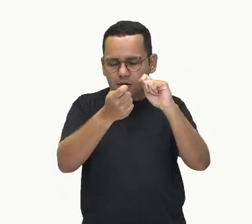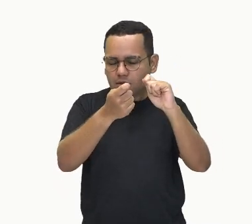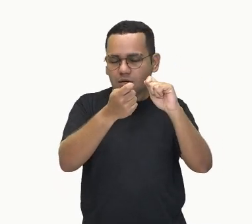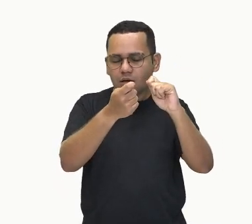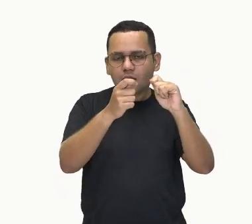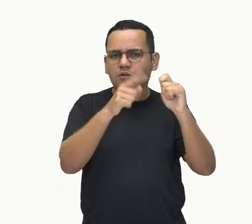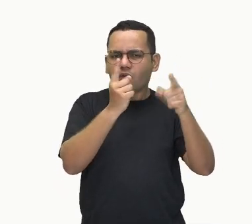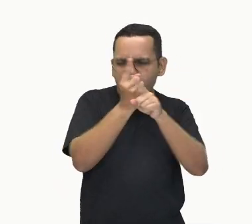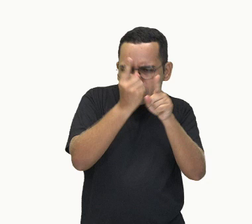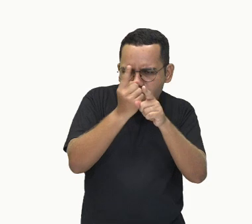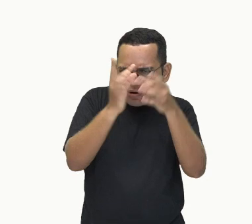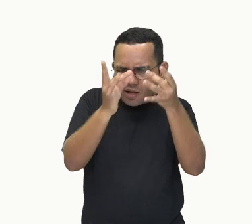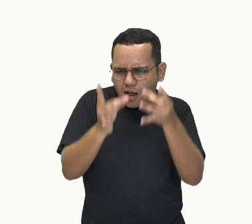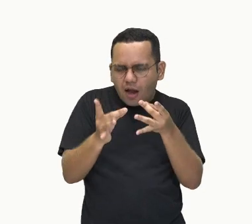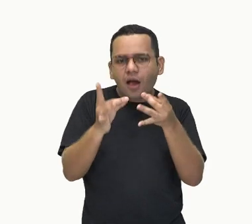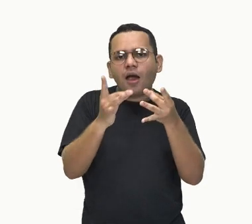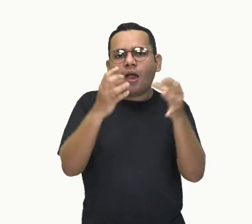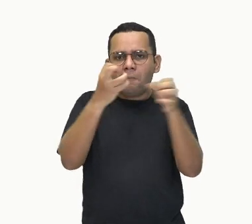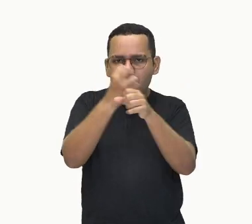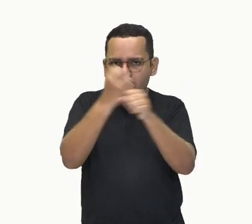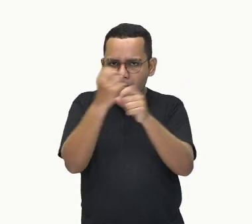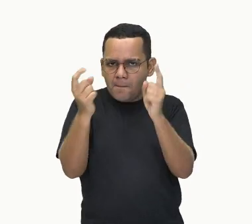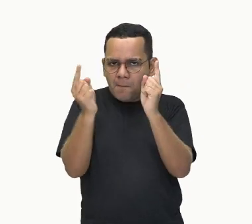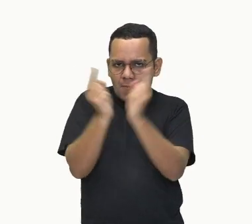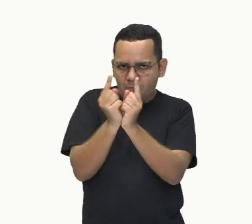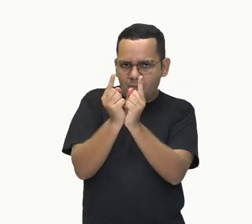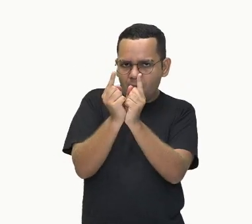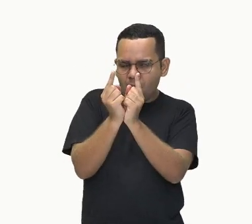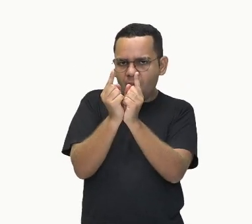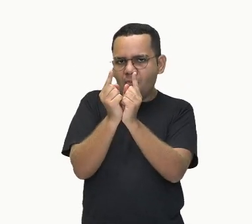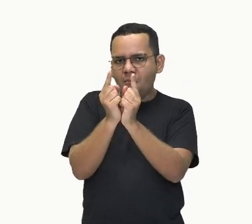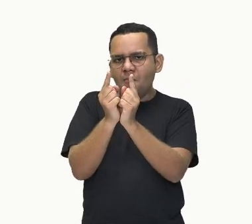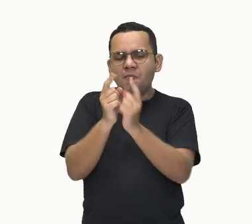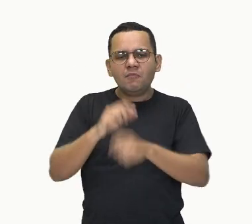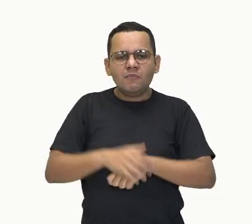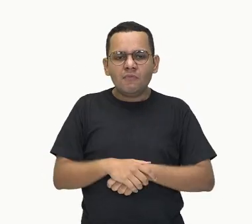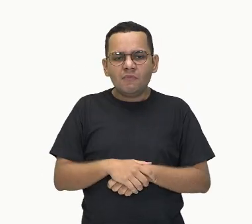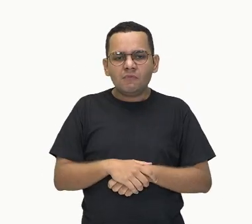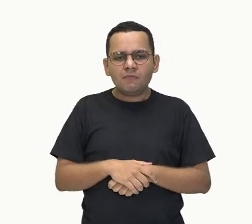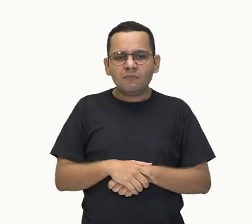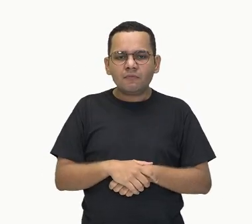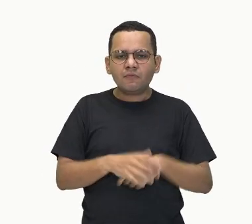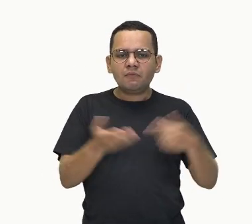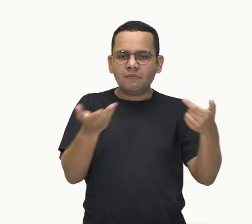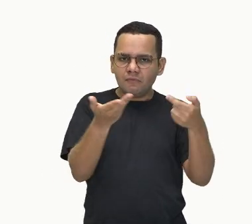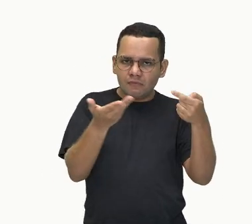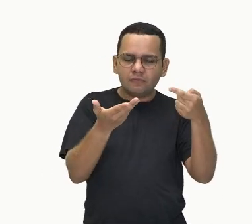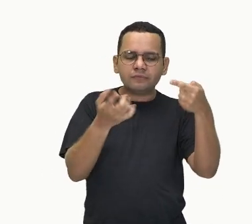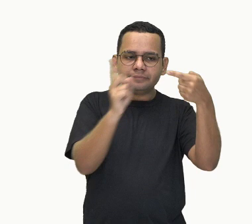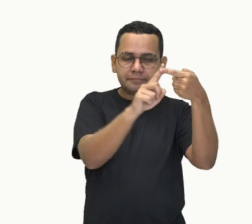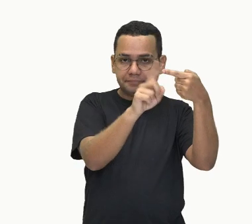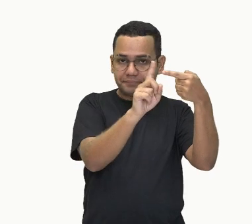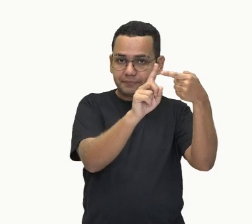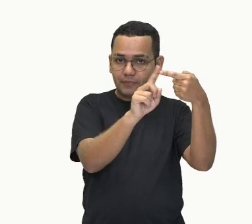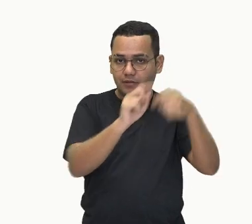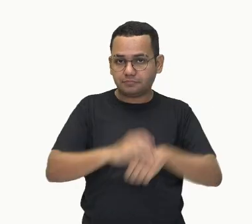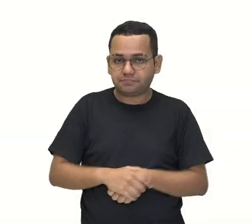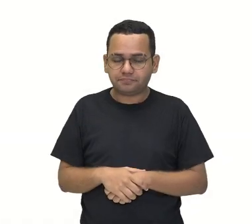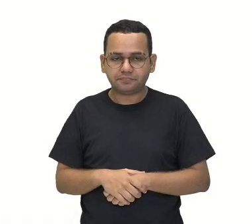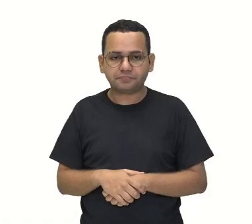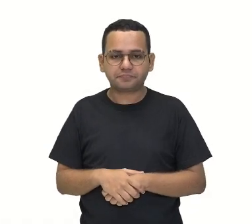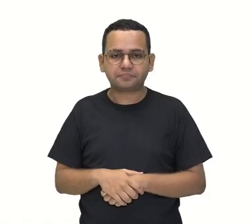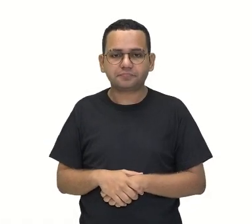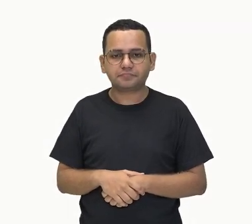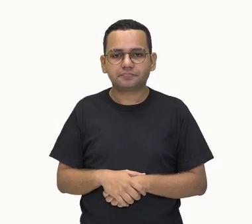linear. E agora, nesse exemplo 3, a gente está trabalhando esse primeiro, ó, onde a gente tem aí dois pontos distintos, exatamente